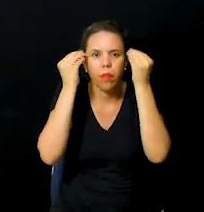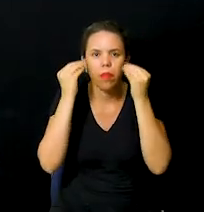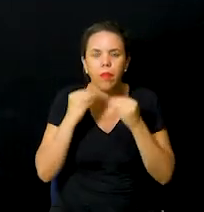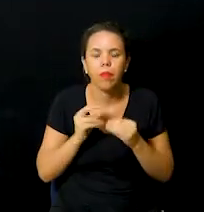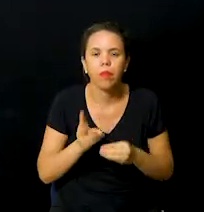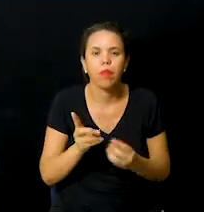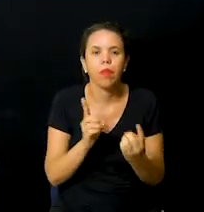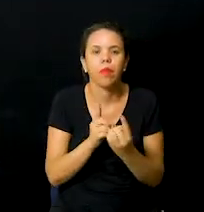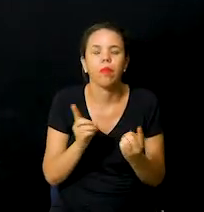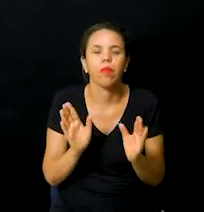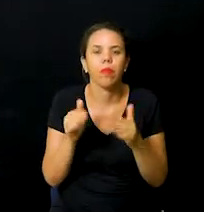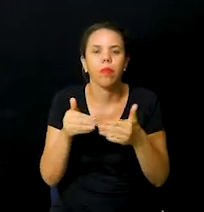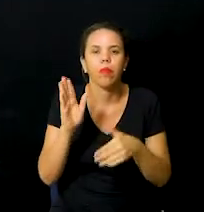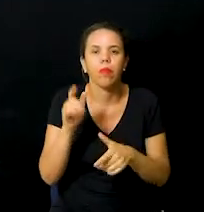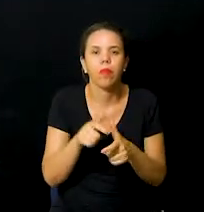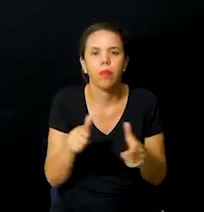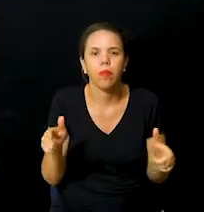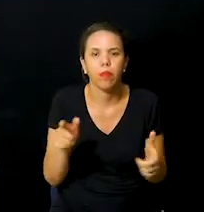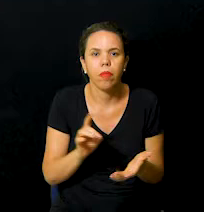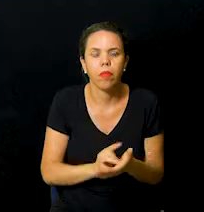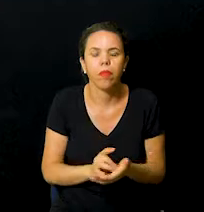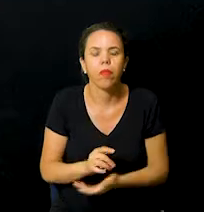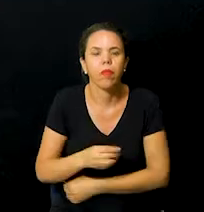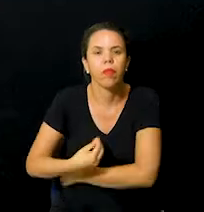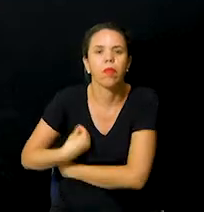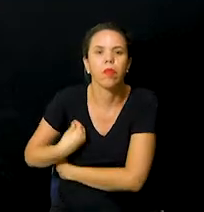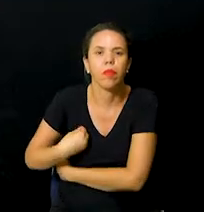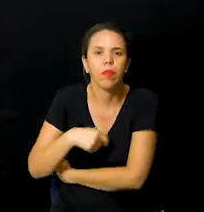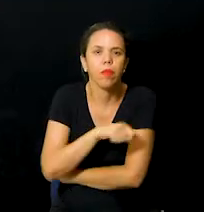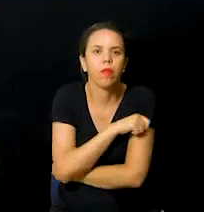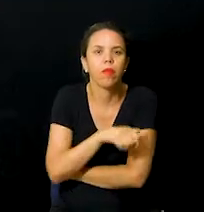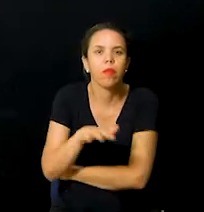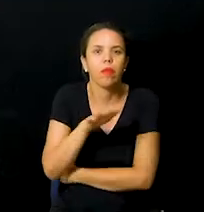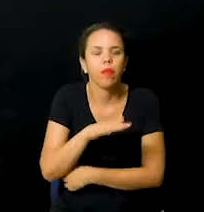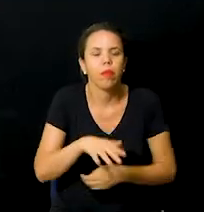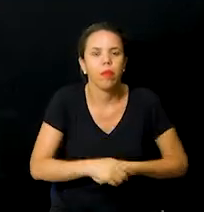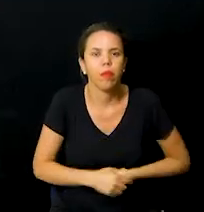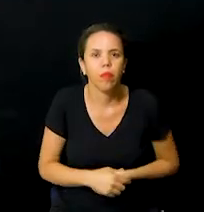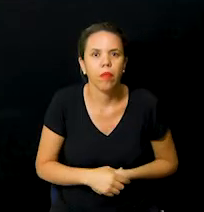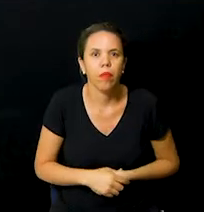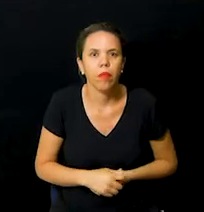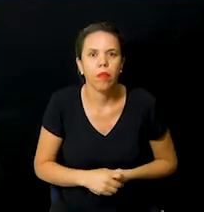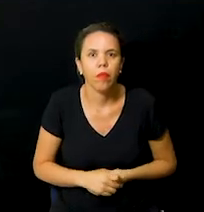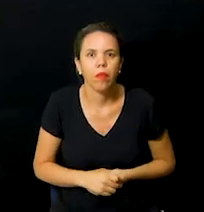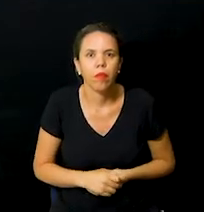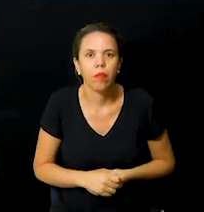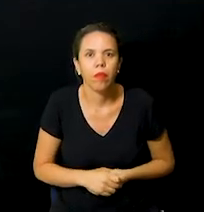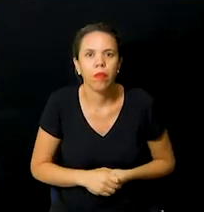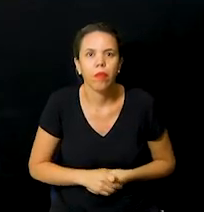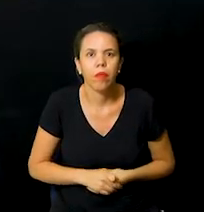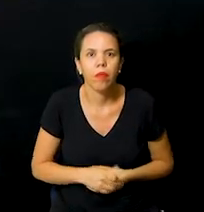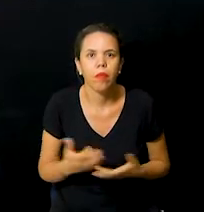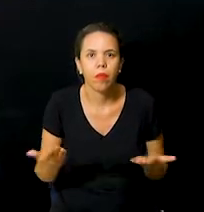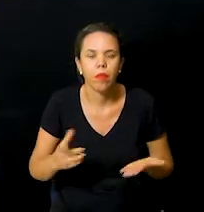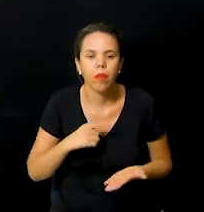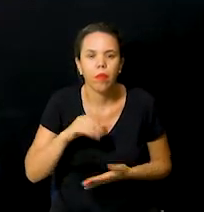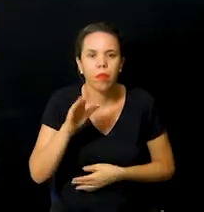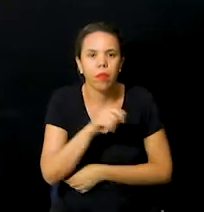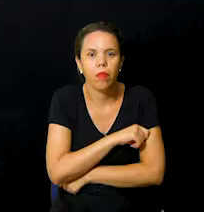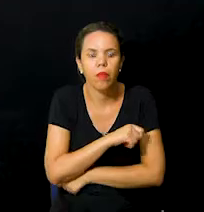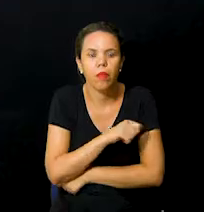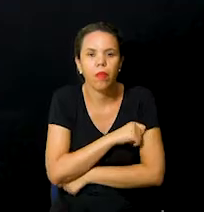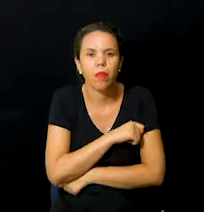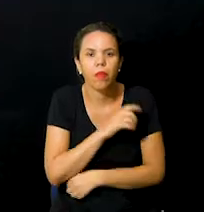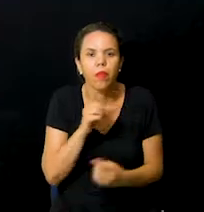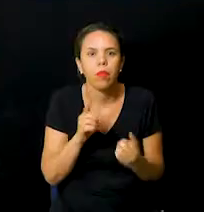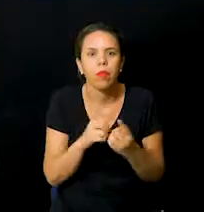mantenho, mas hoje o meu foco maior realmente está nas alunas. Então, hoje eu tenho mais alunas